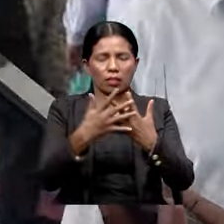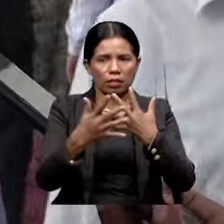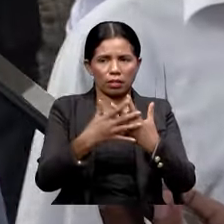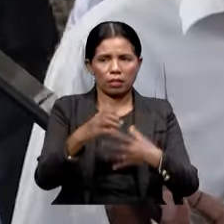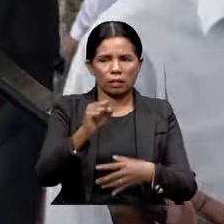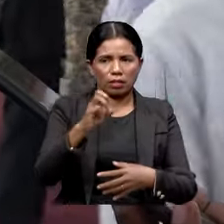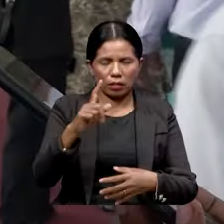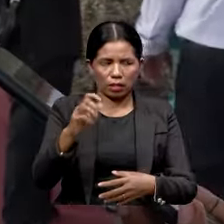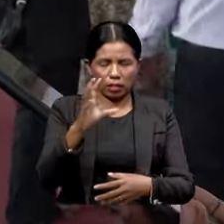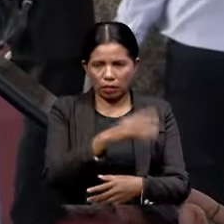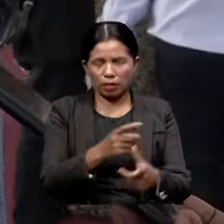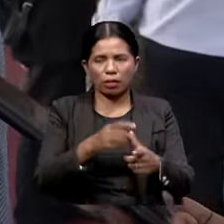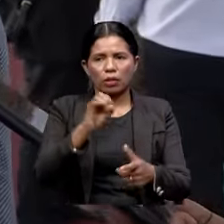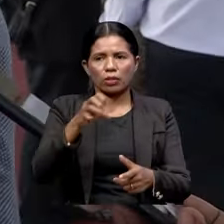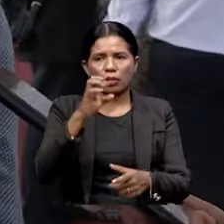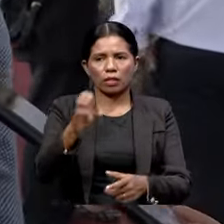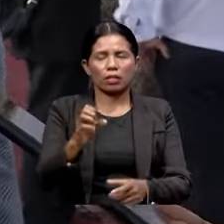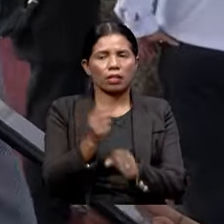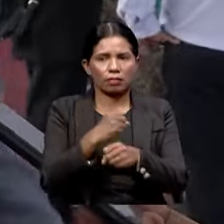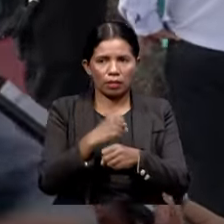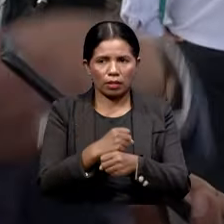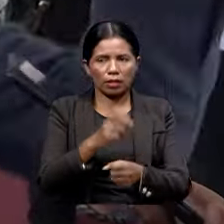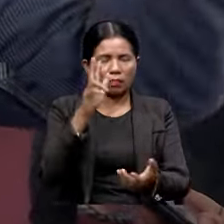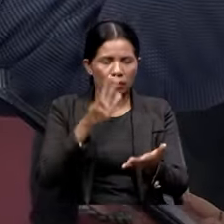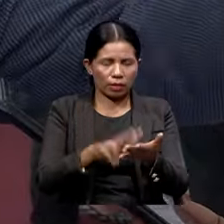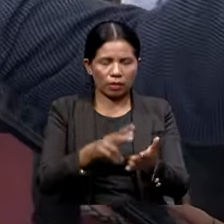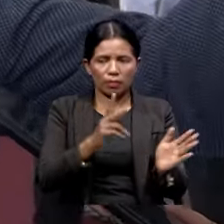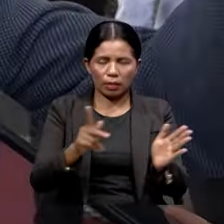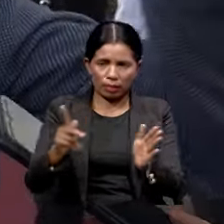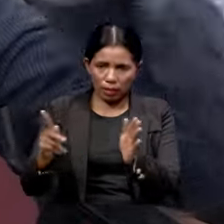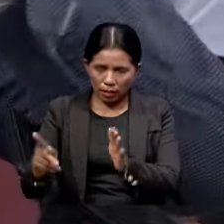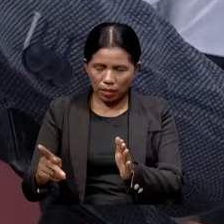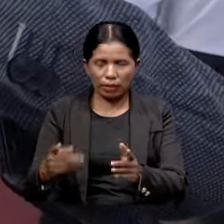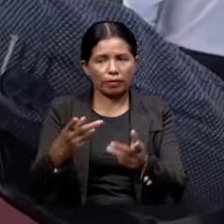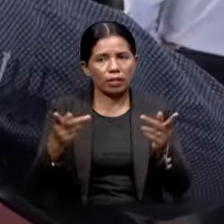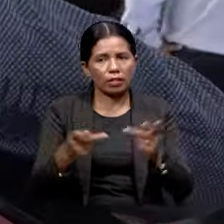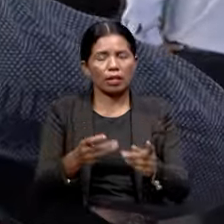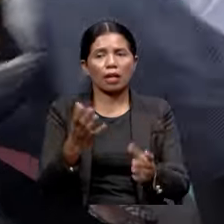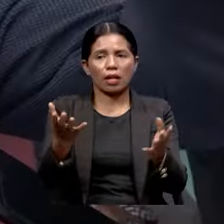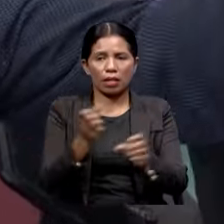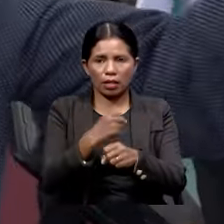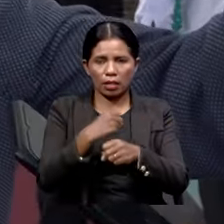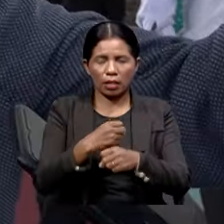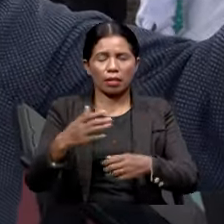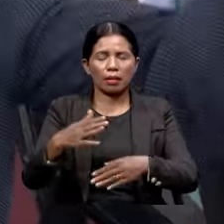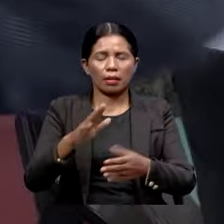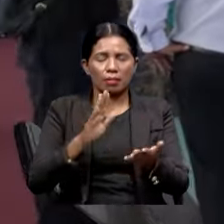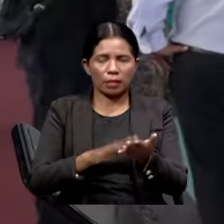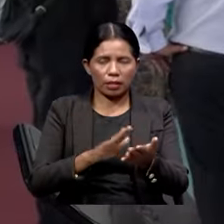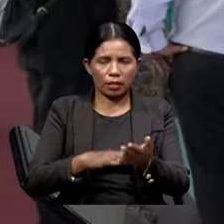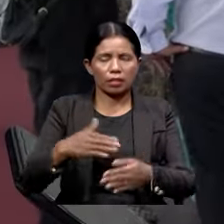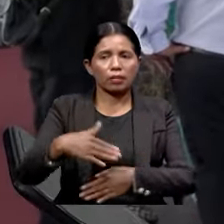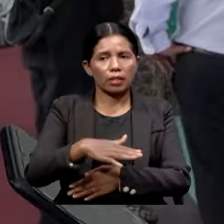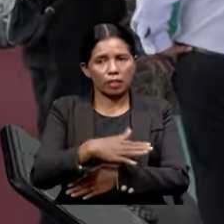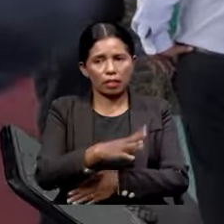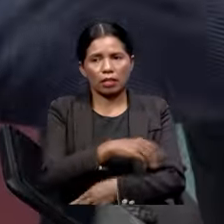ne orçamento geral de estar com sira nem halo apro vai lá e prepara lá e fazer hen va se o acar na halo mercado ikan fazer o prepara hen ne por vel